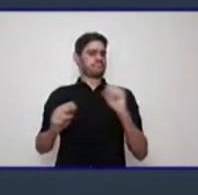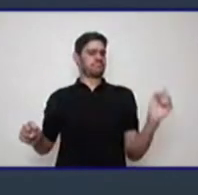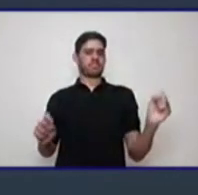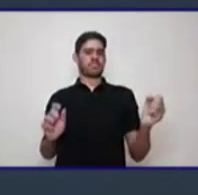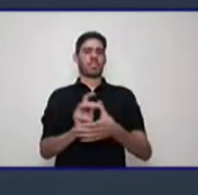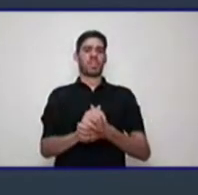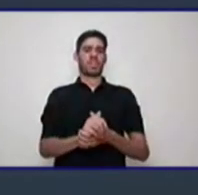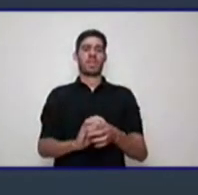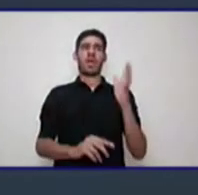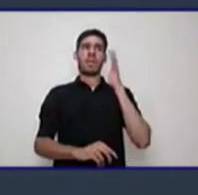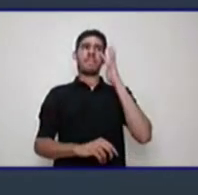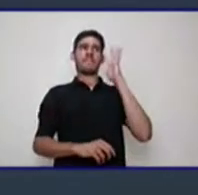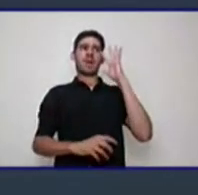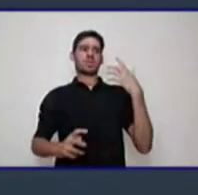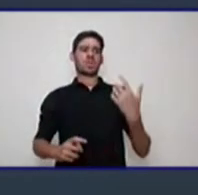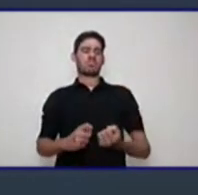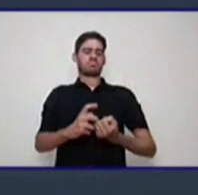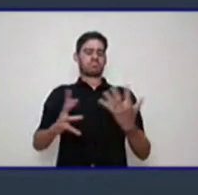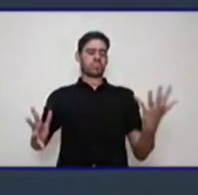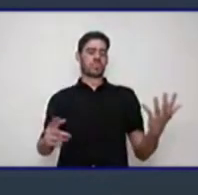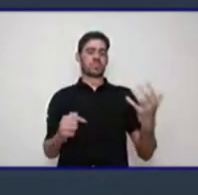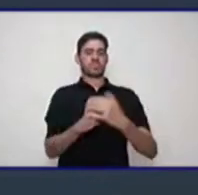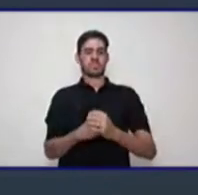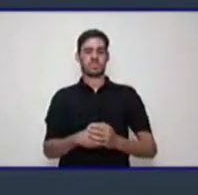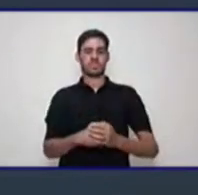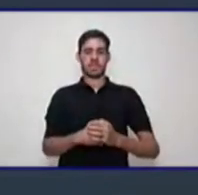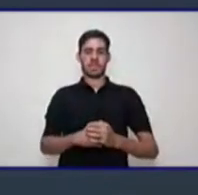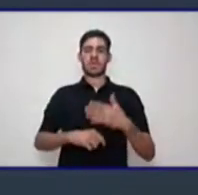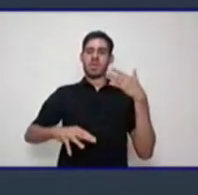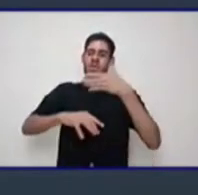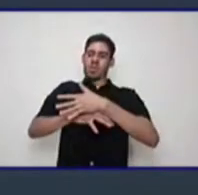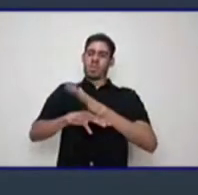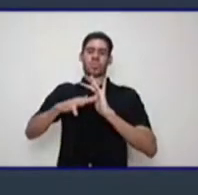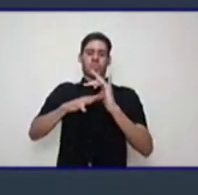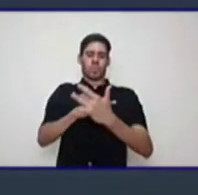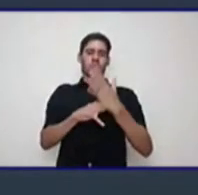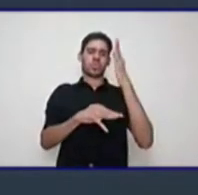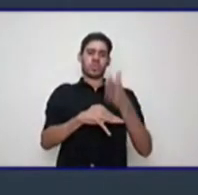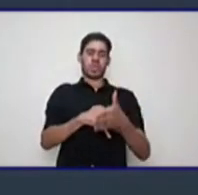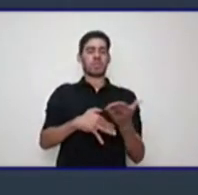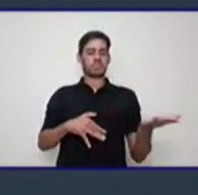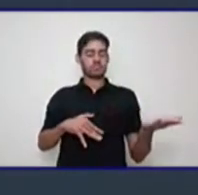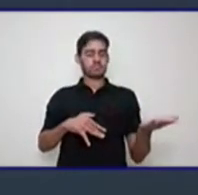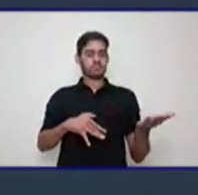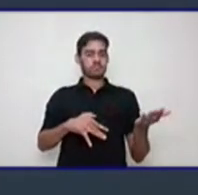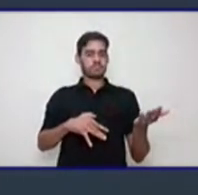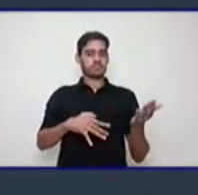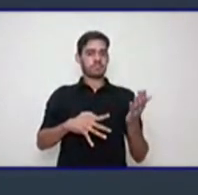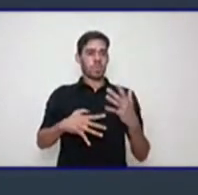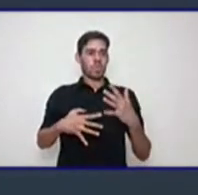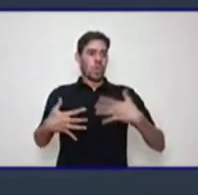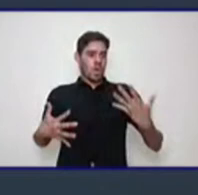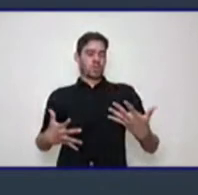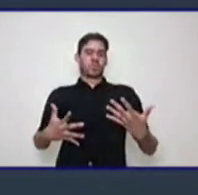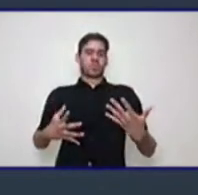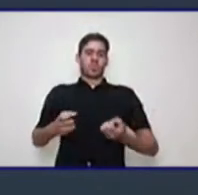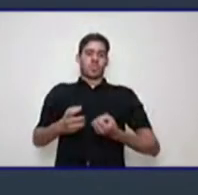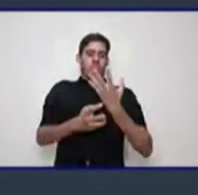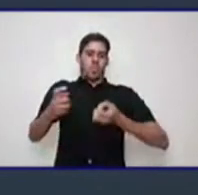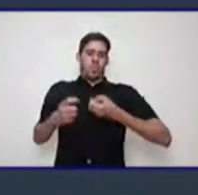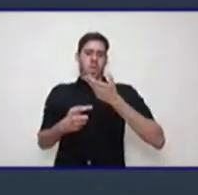só imaginar o volume. Quem já entrou na rede social é a espantosa quantidade de